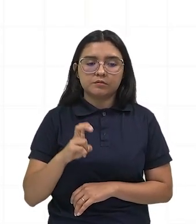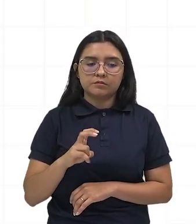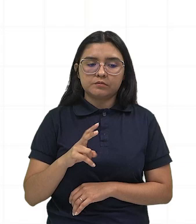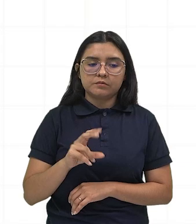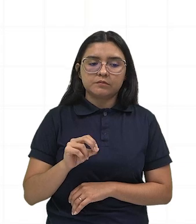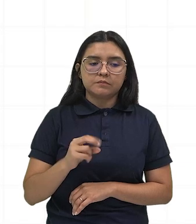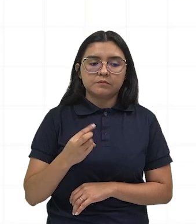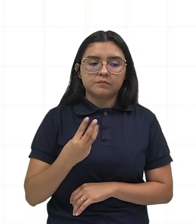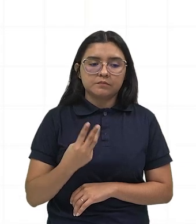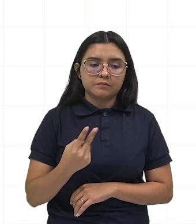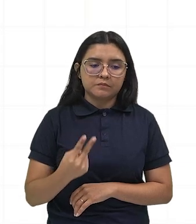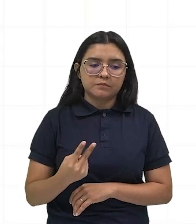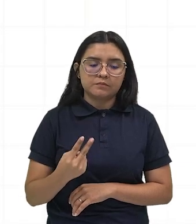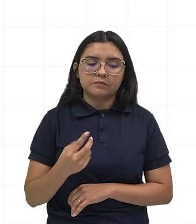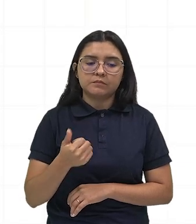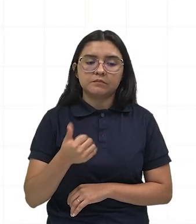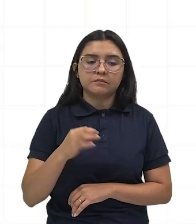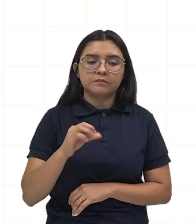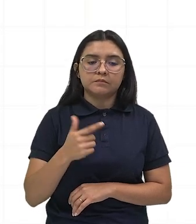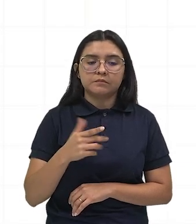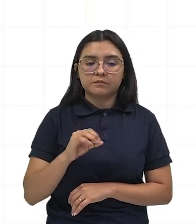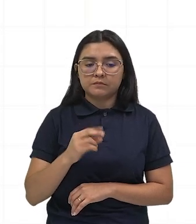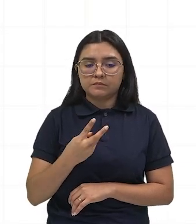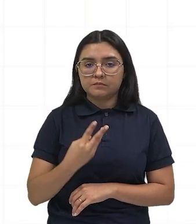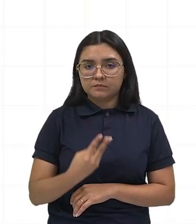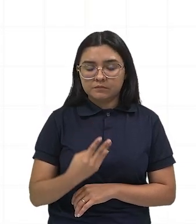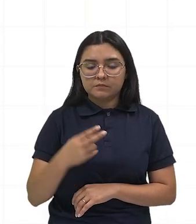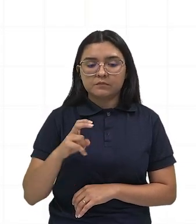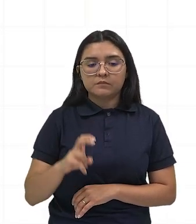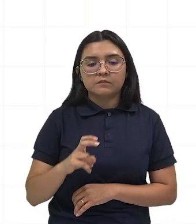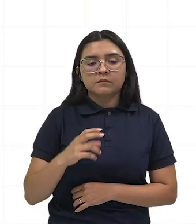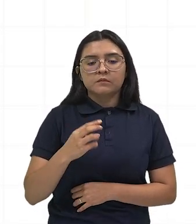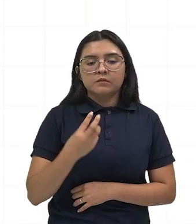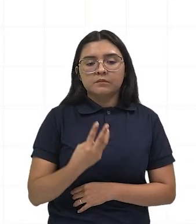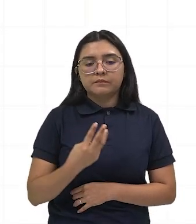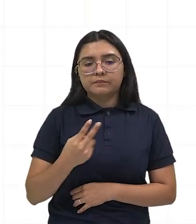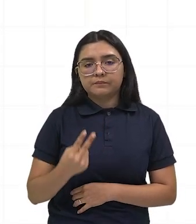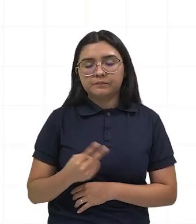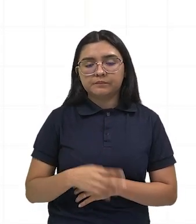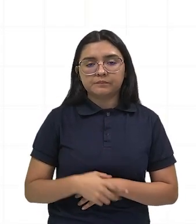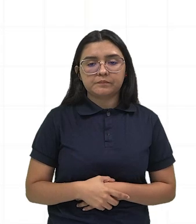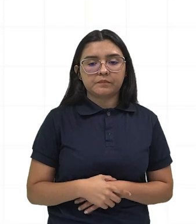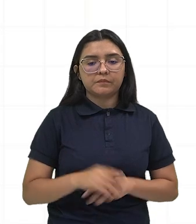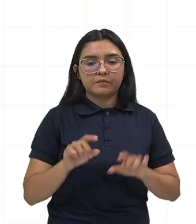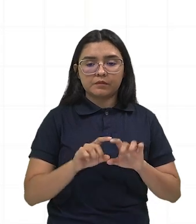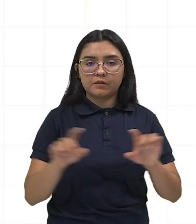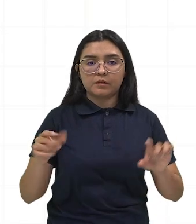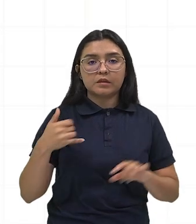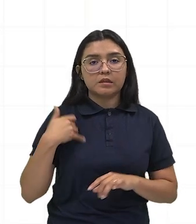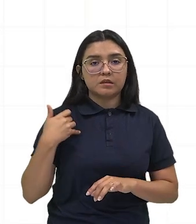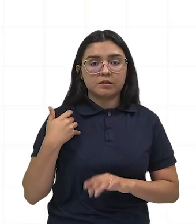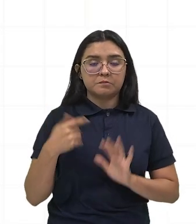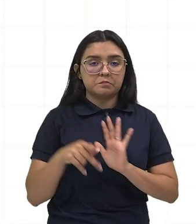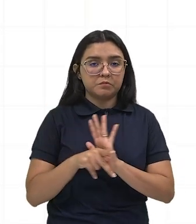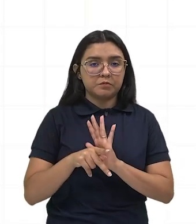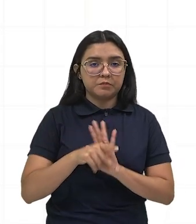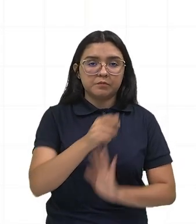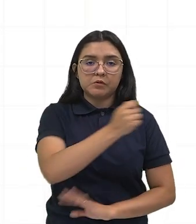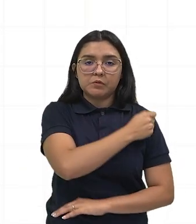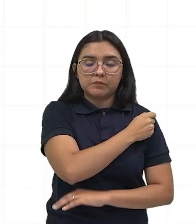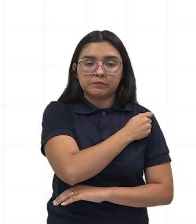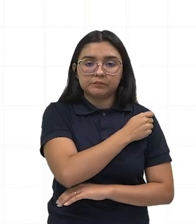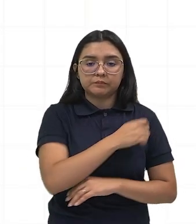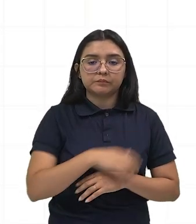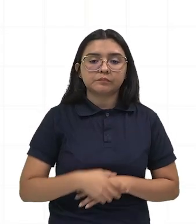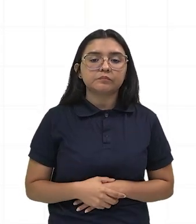com 45, com 50, com 32, com 19, com 20, com 45 e com 32